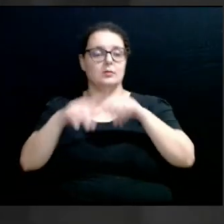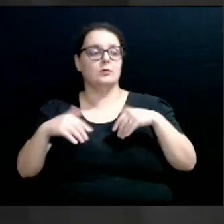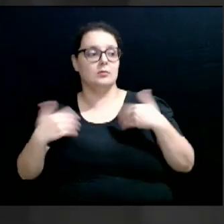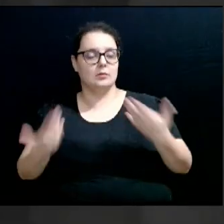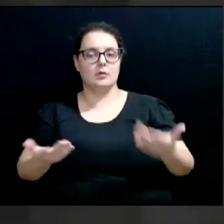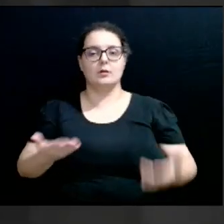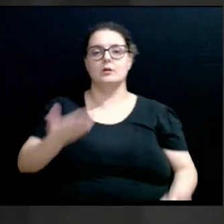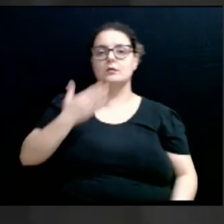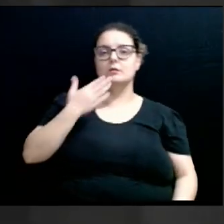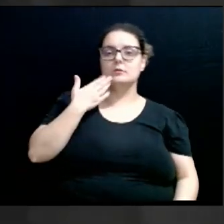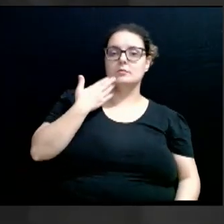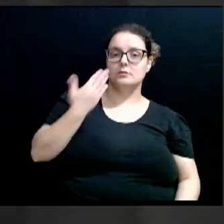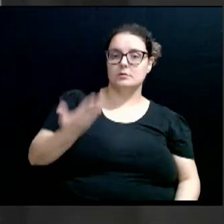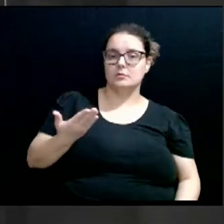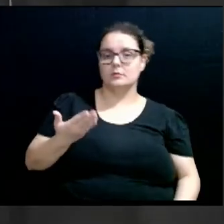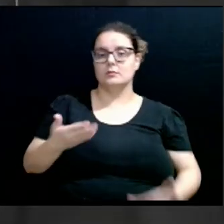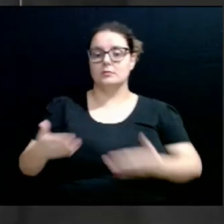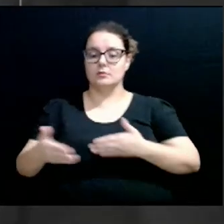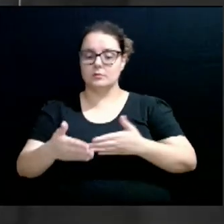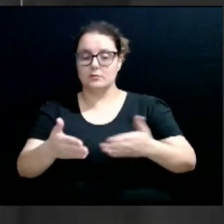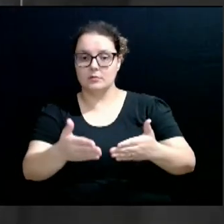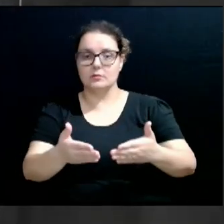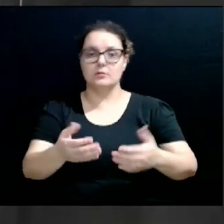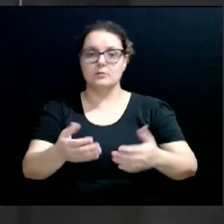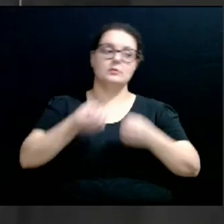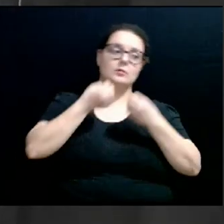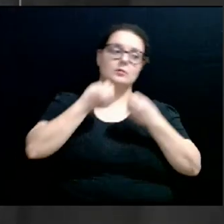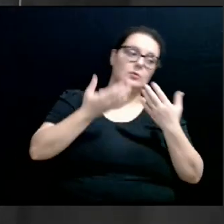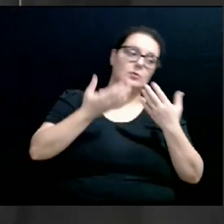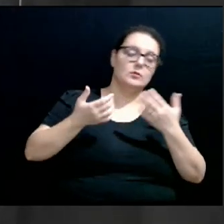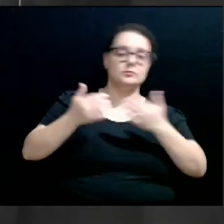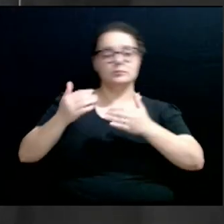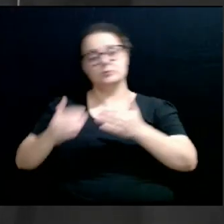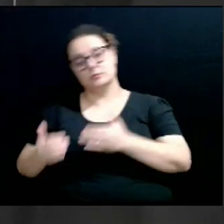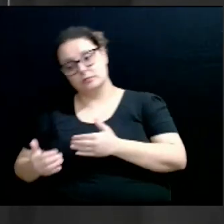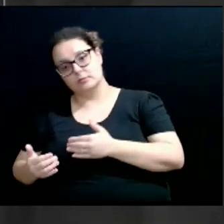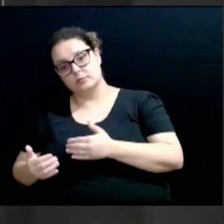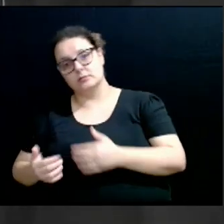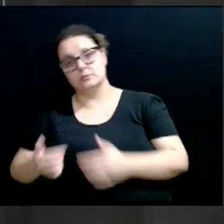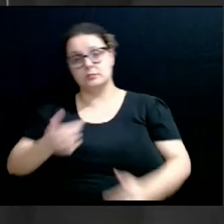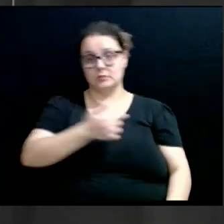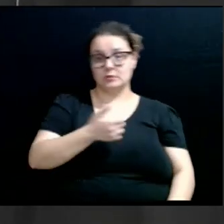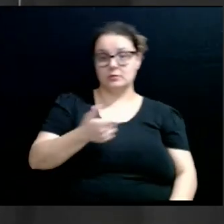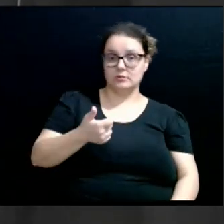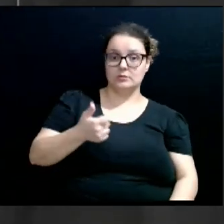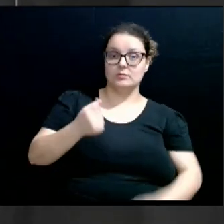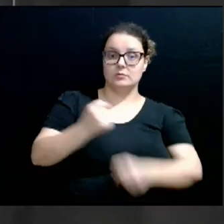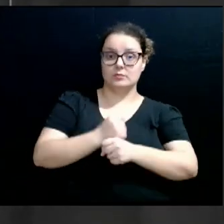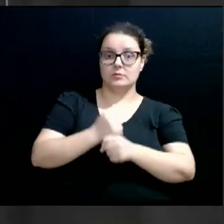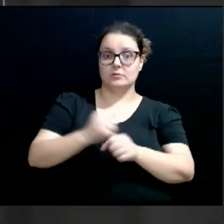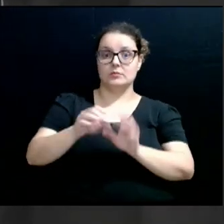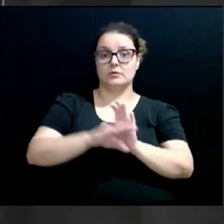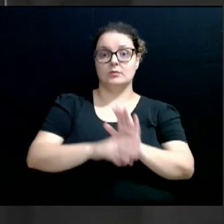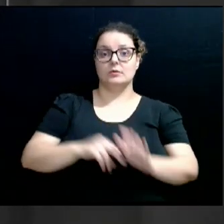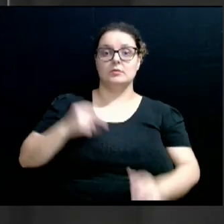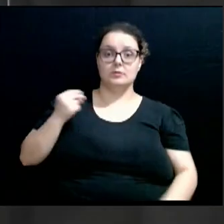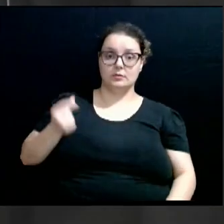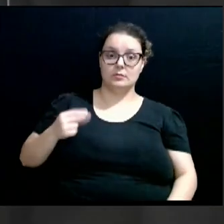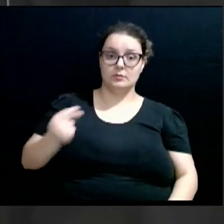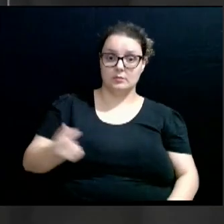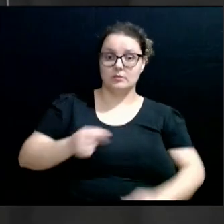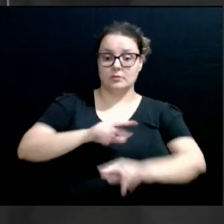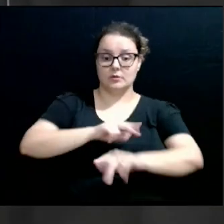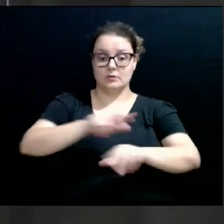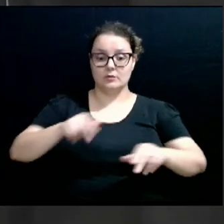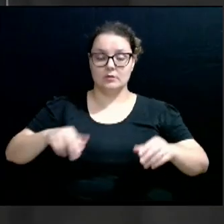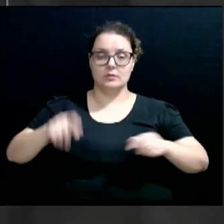Se caminhou muito, se não caminhou, né? Que é um programa que tem 21 anos, né? Então é bastante tempo, teve bastante gente envolvida, né? E